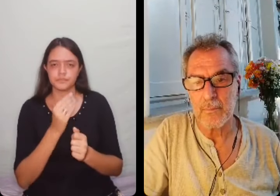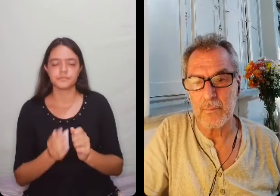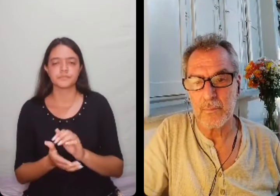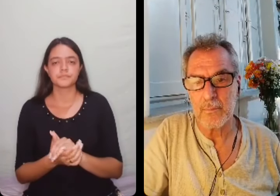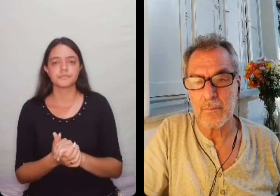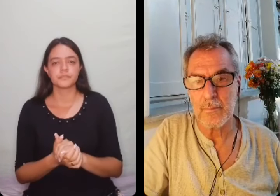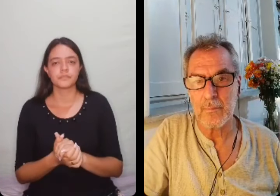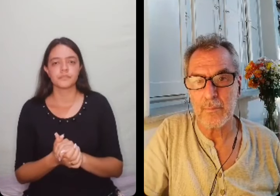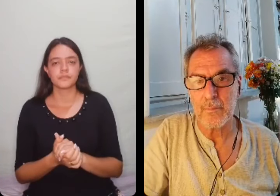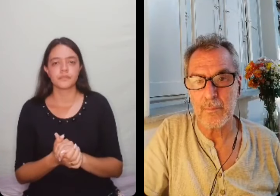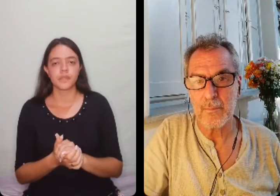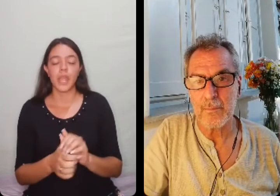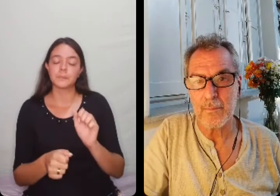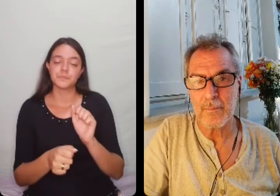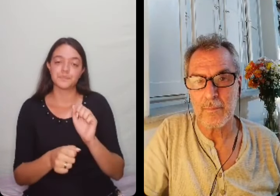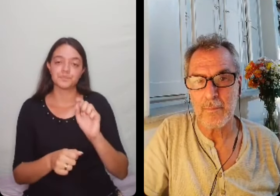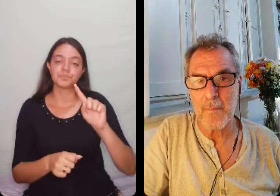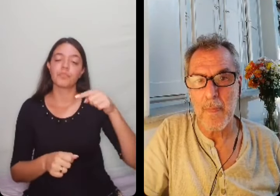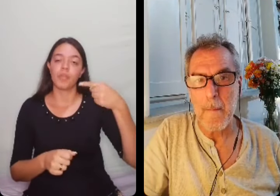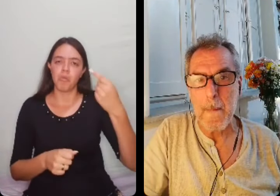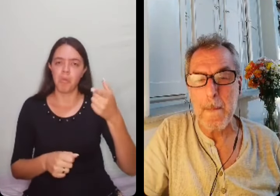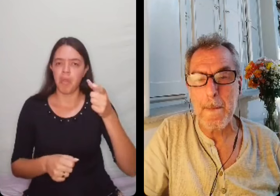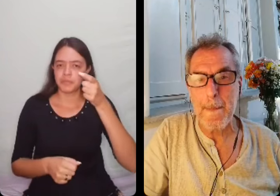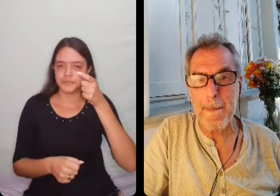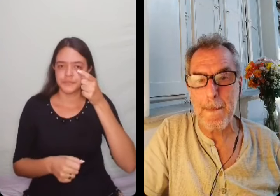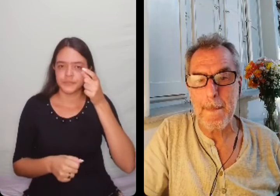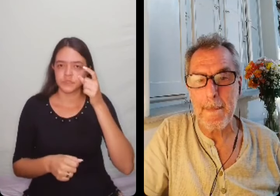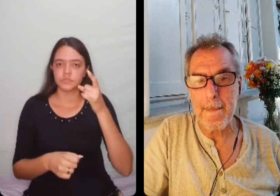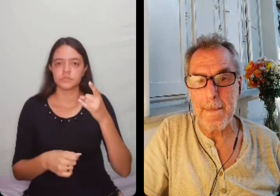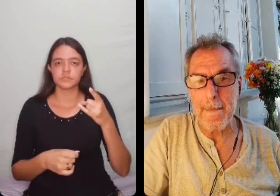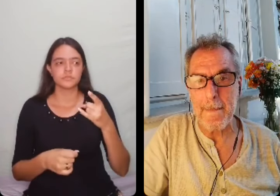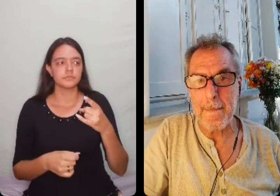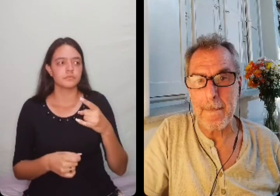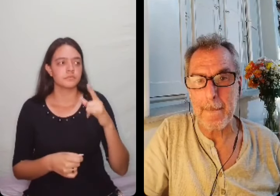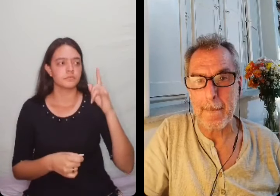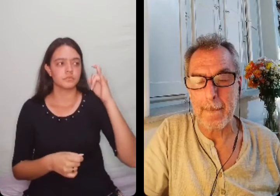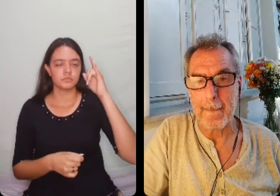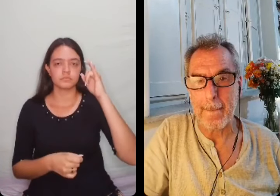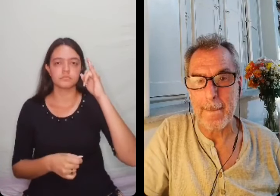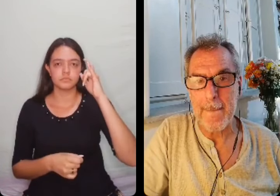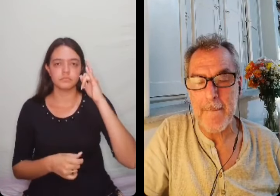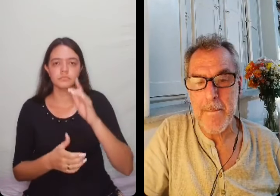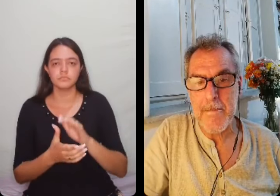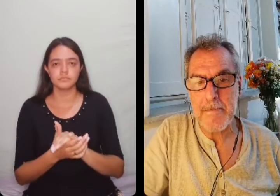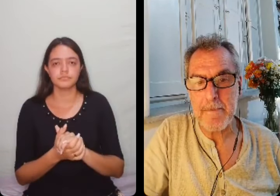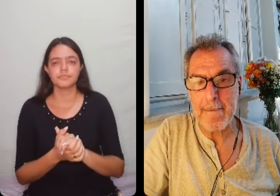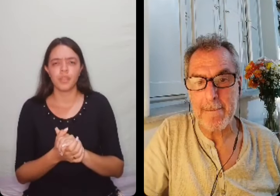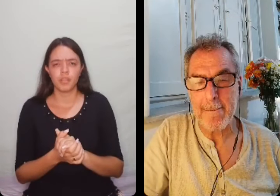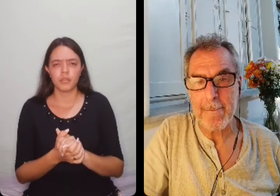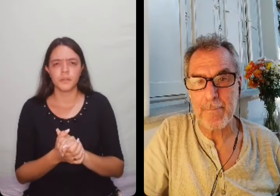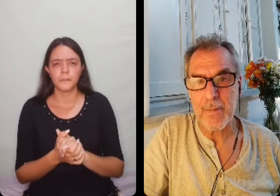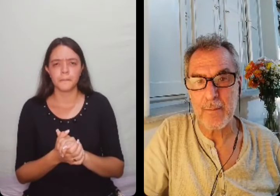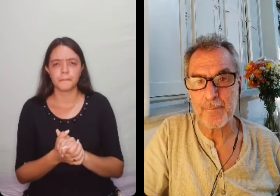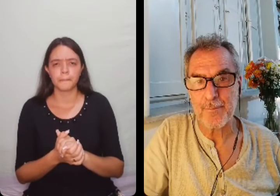estão aqui nessa live acompanhem a temporada, divulguem, possam assistir, vão ter a oportunidade de ver